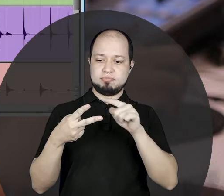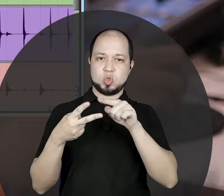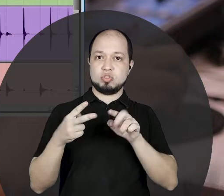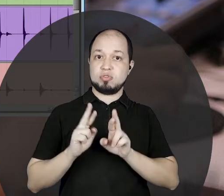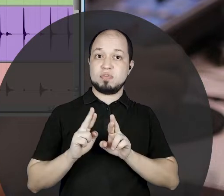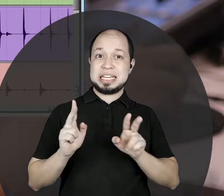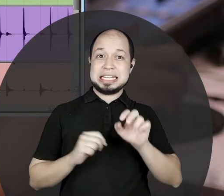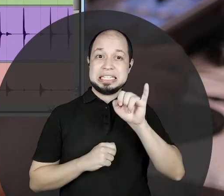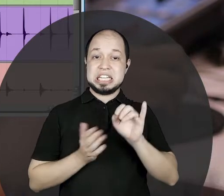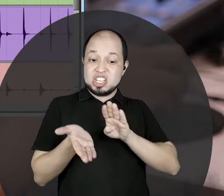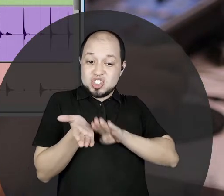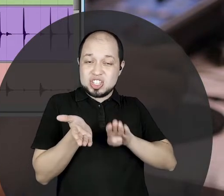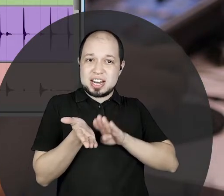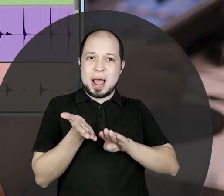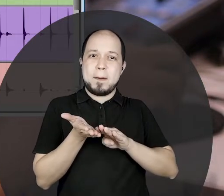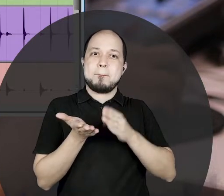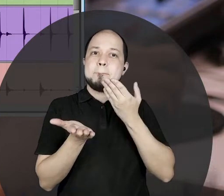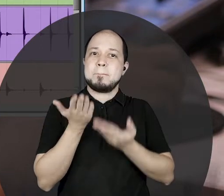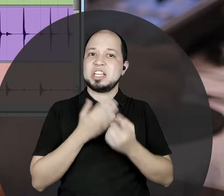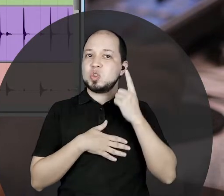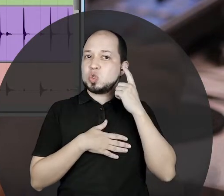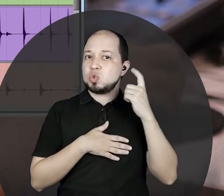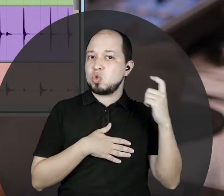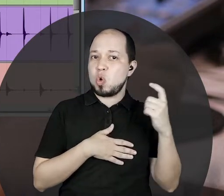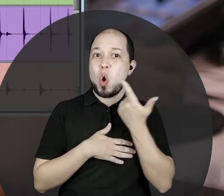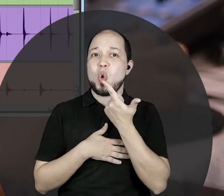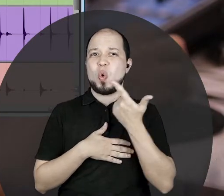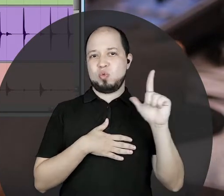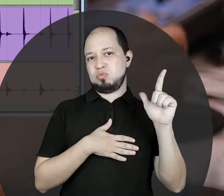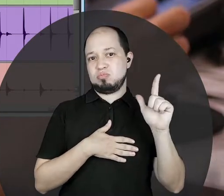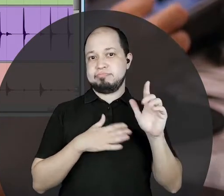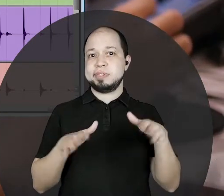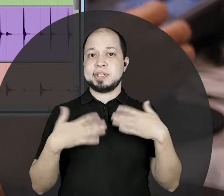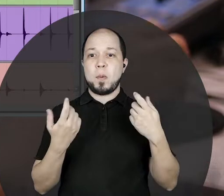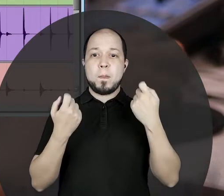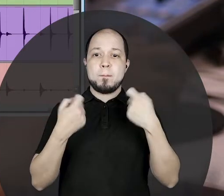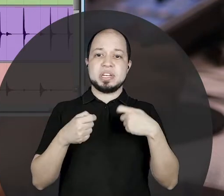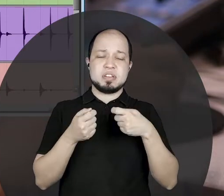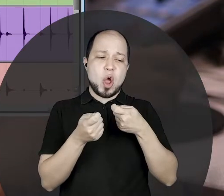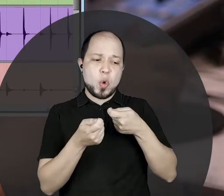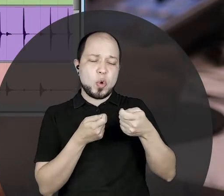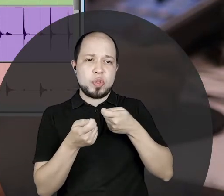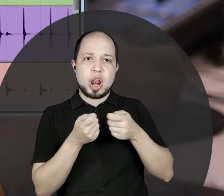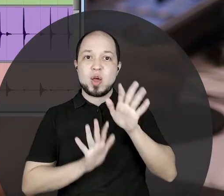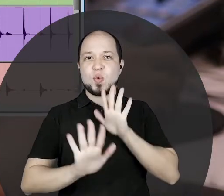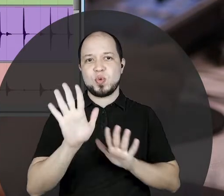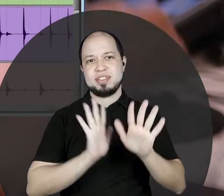Se eu cortar muito, eu corto também os pratos e os tons, né? Enfim, então a gente vai fazendo essa negociação aí, a